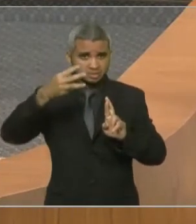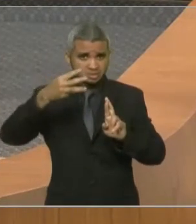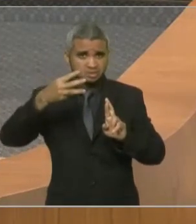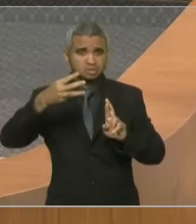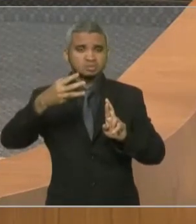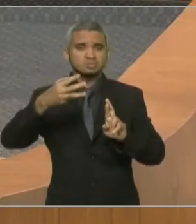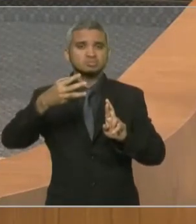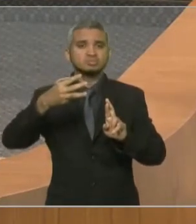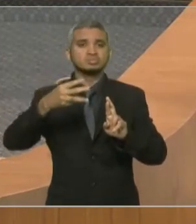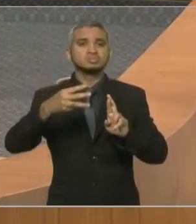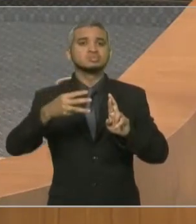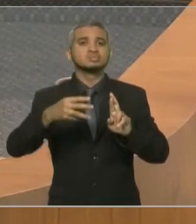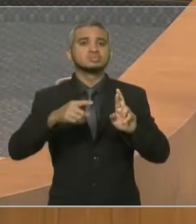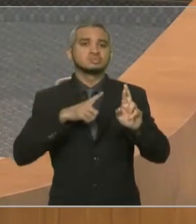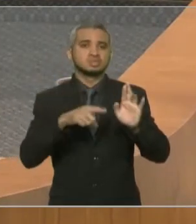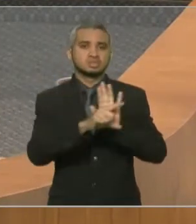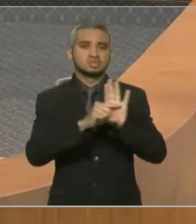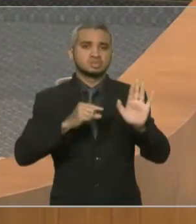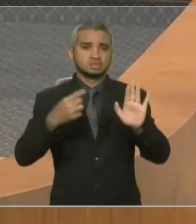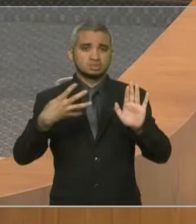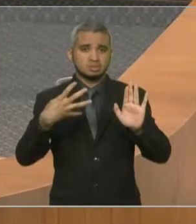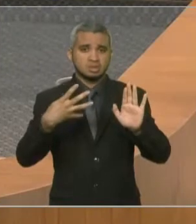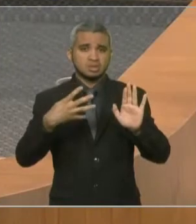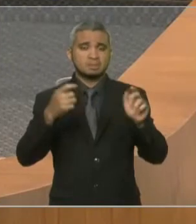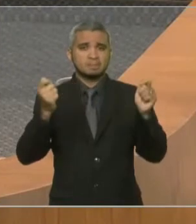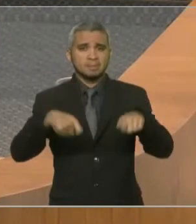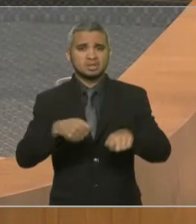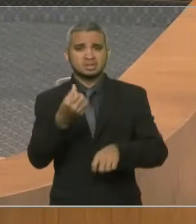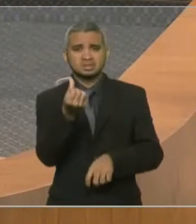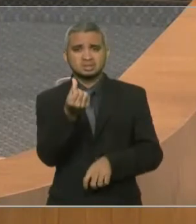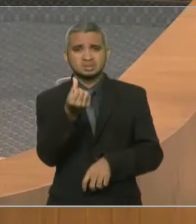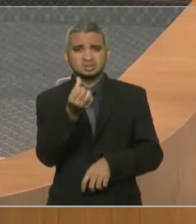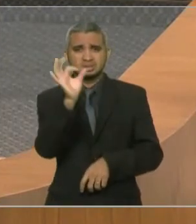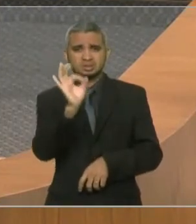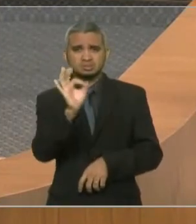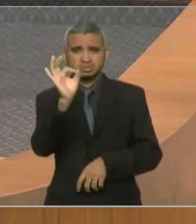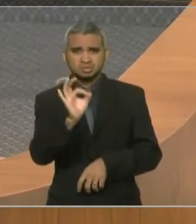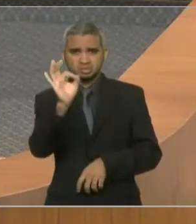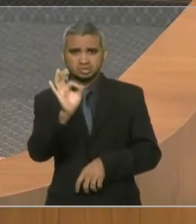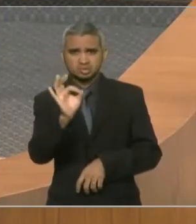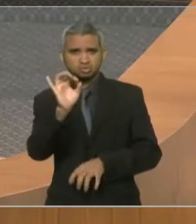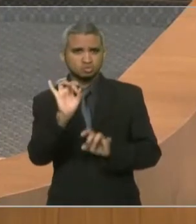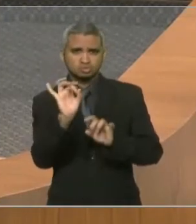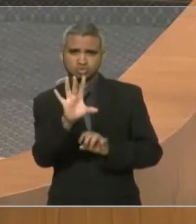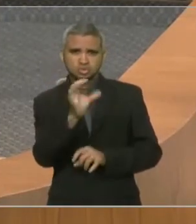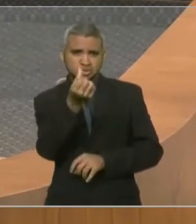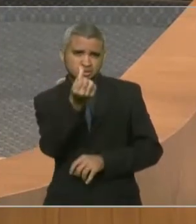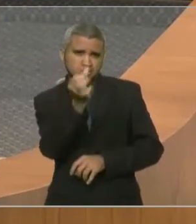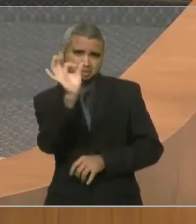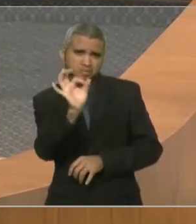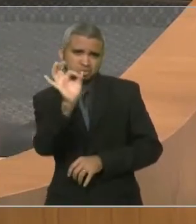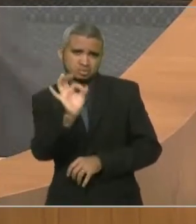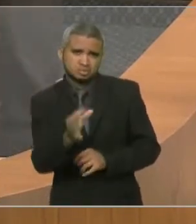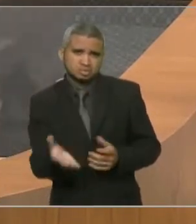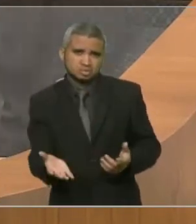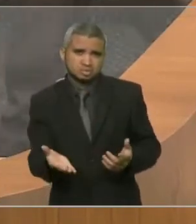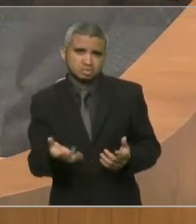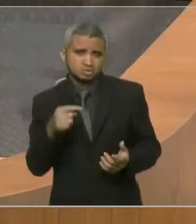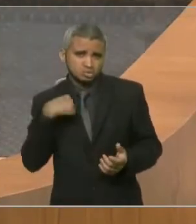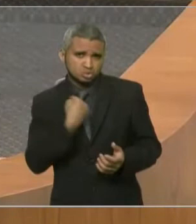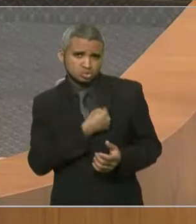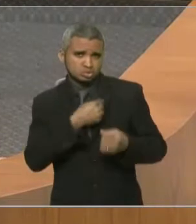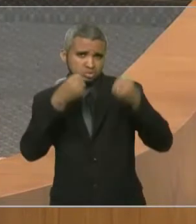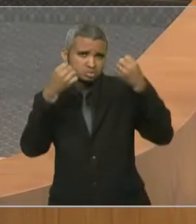inciso 4º, poderá ser de até 6% apenas. Então, nós estamos aqui tratando de uma